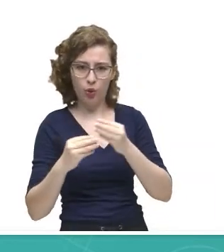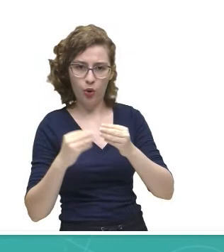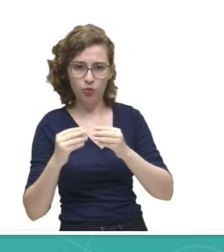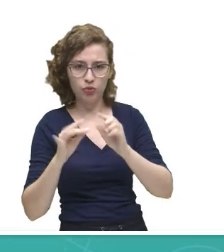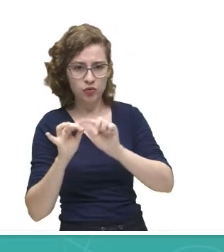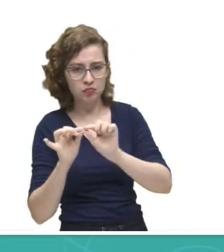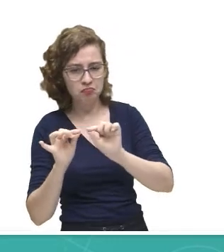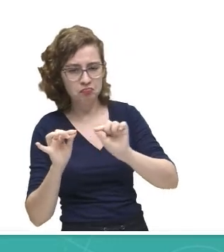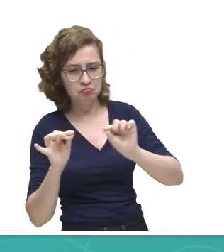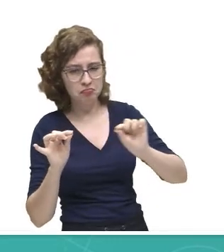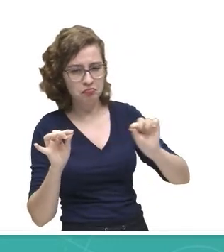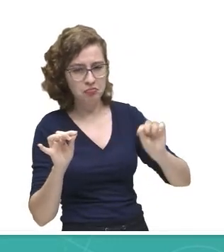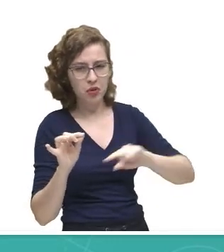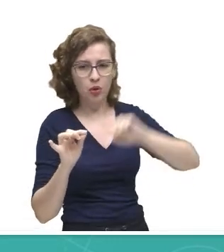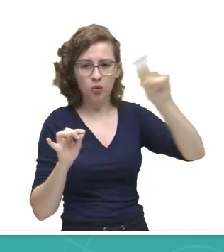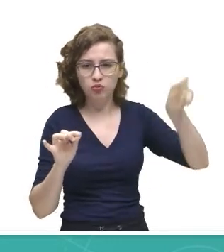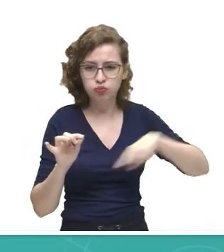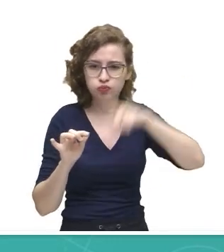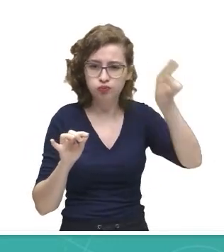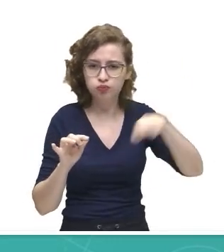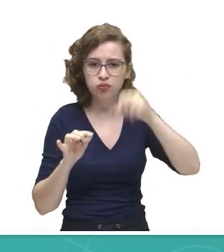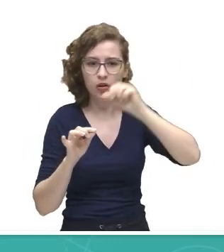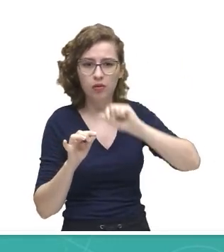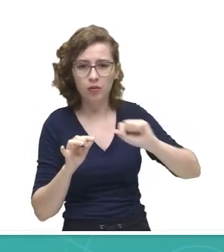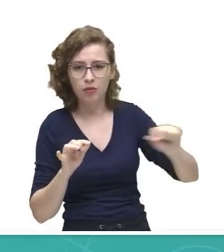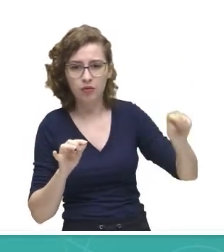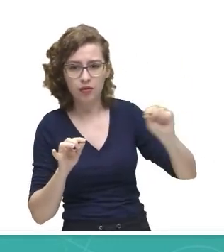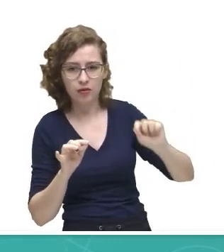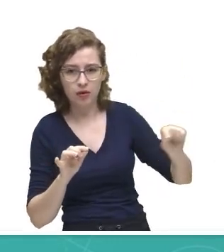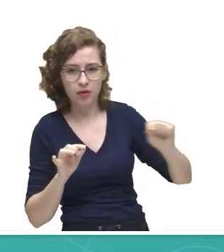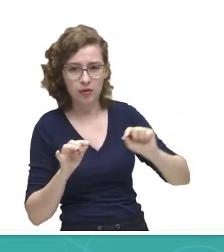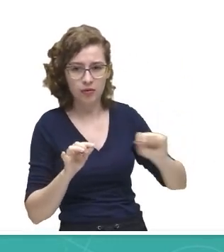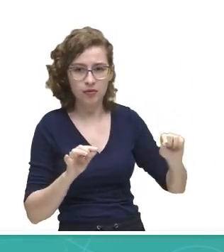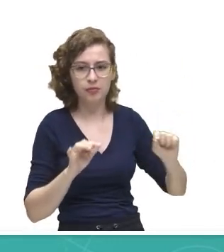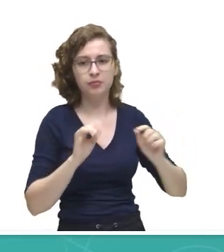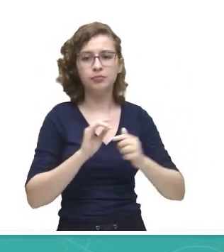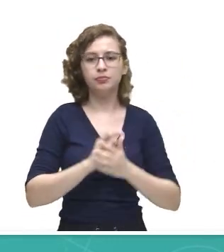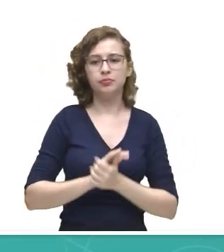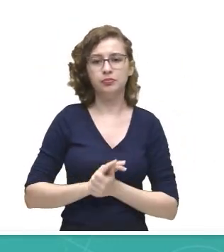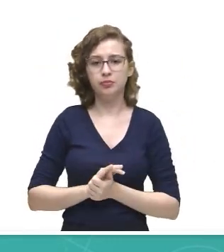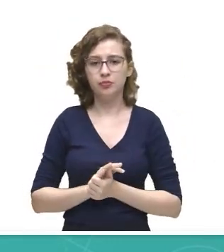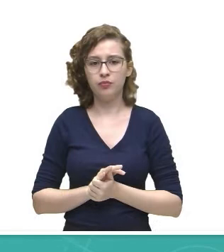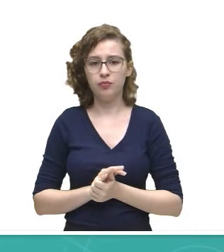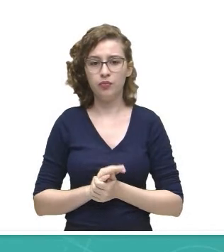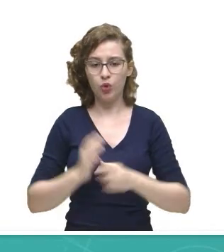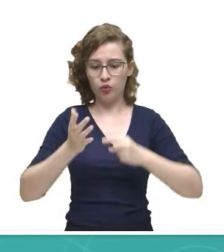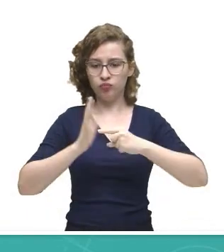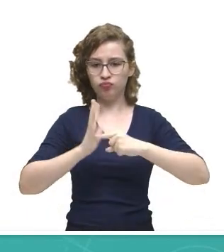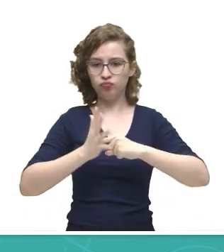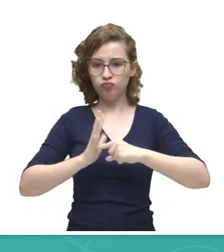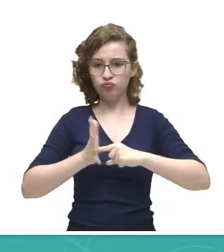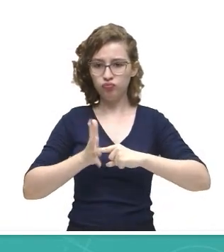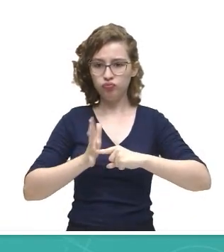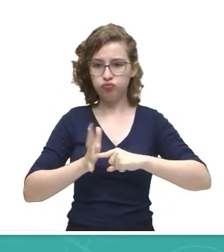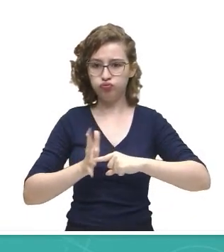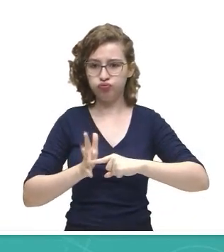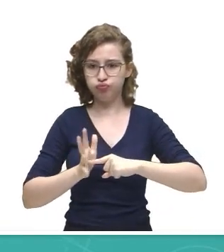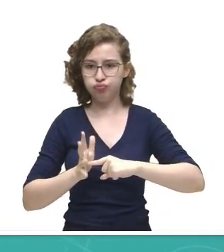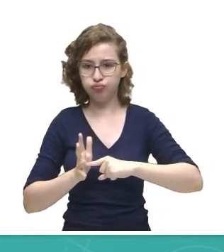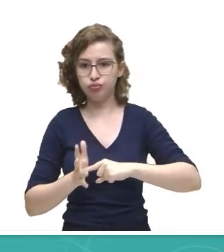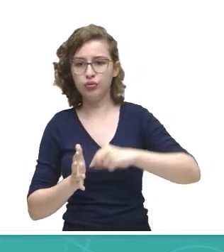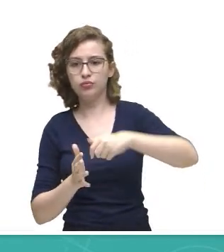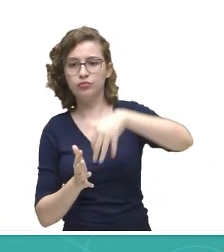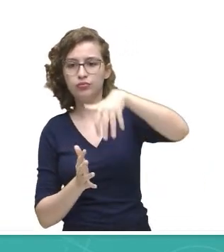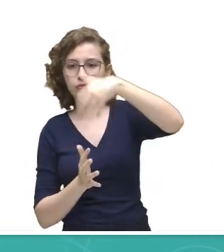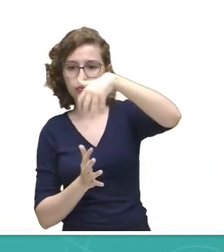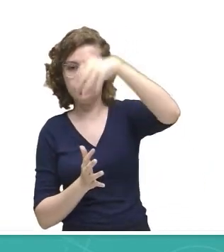modo de tecer vai ser mecânico. Então ele cria esse tear mecânico. O motor a vapor passou a ser usado